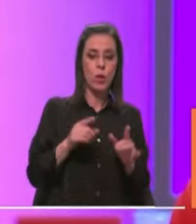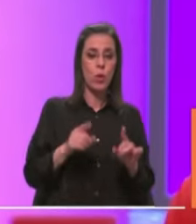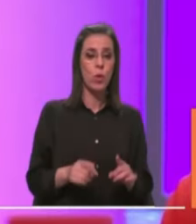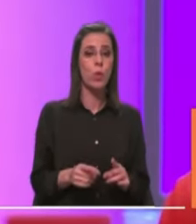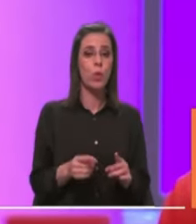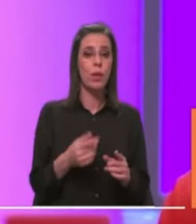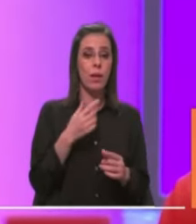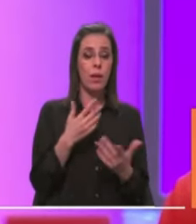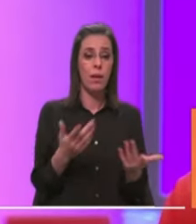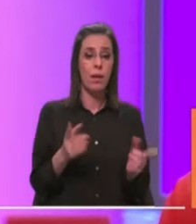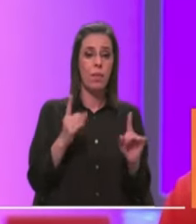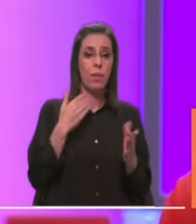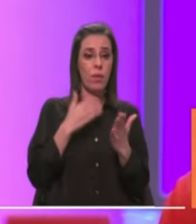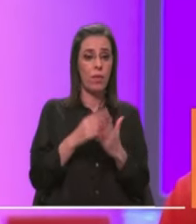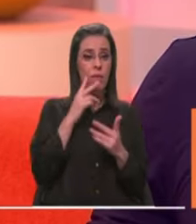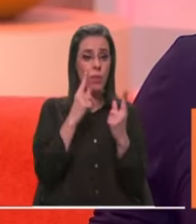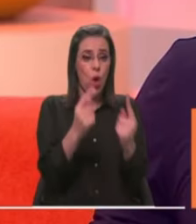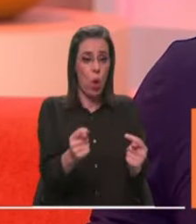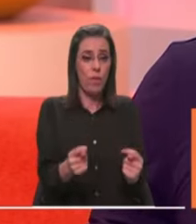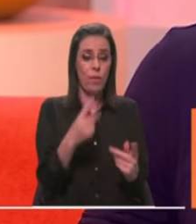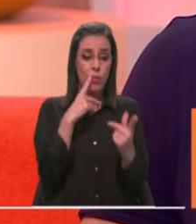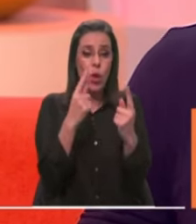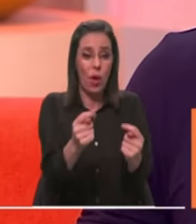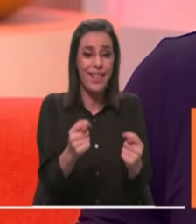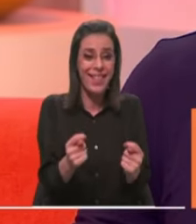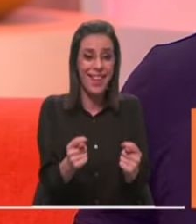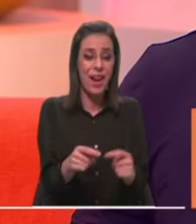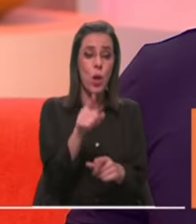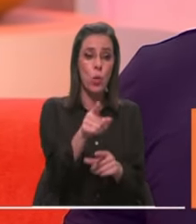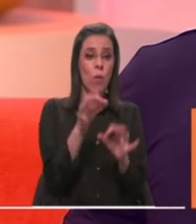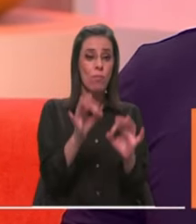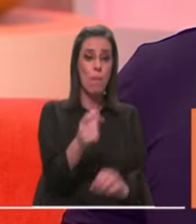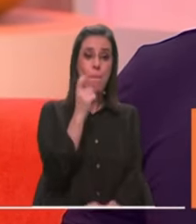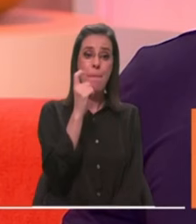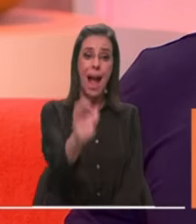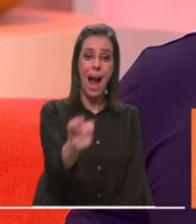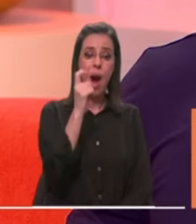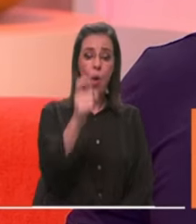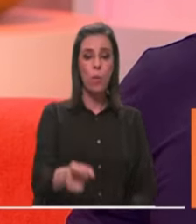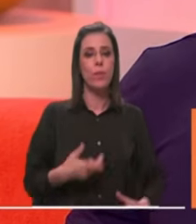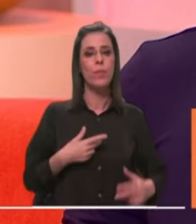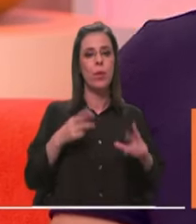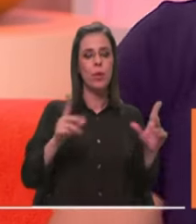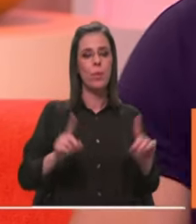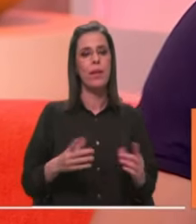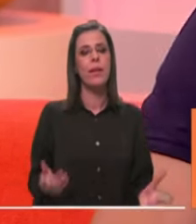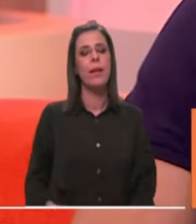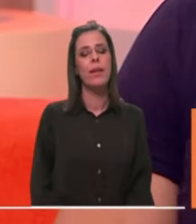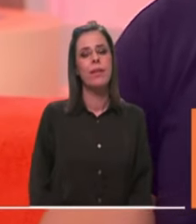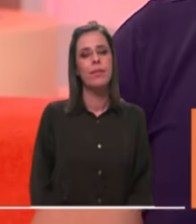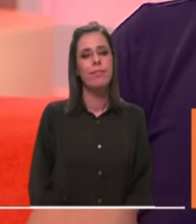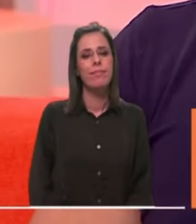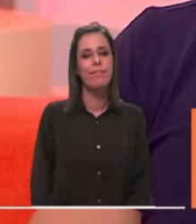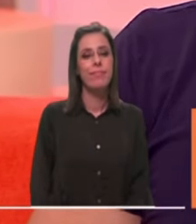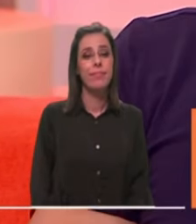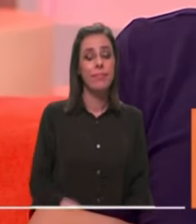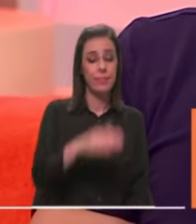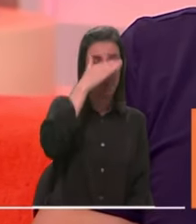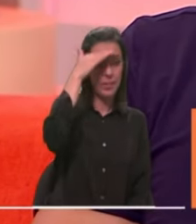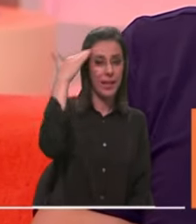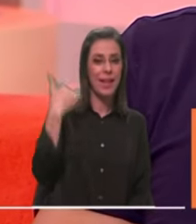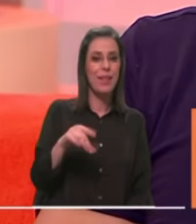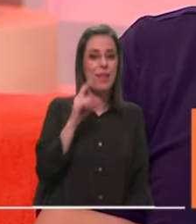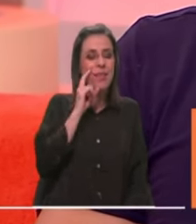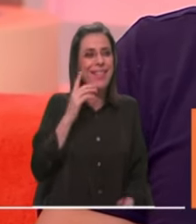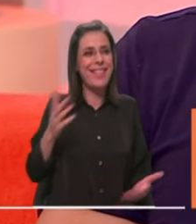vamos odiarte não é a partir da próxima segunda-feira ouvi dizer que tu és muito Malu esper não eu espero que não Ah é É difícil